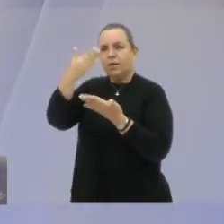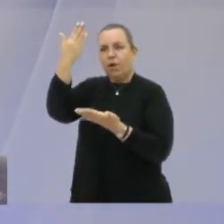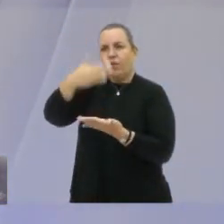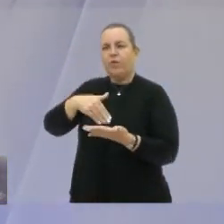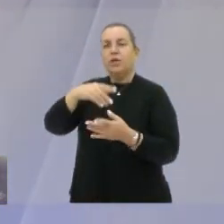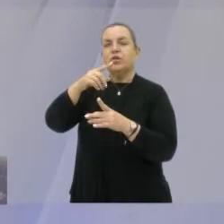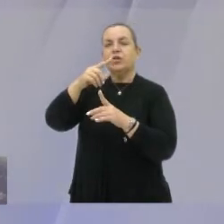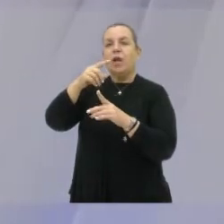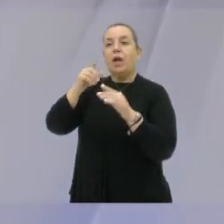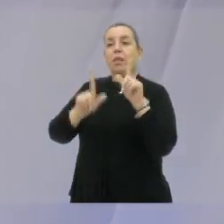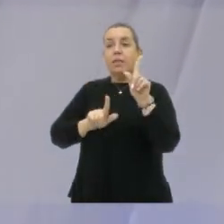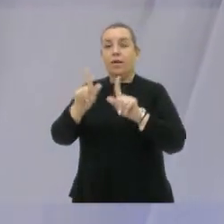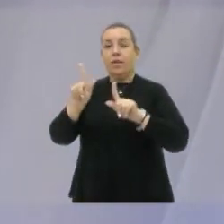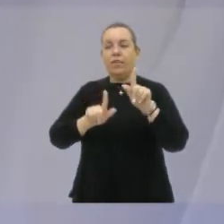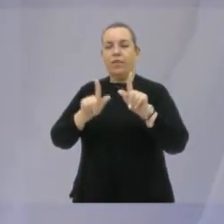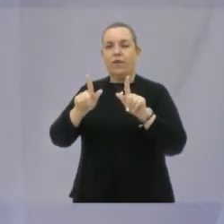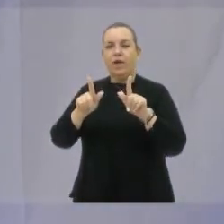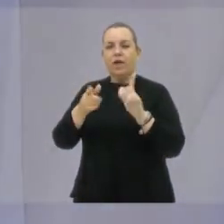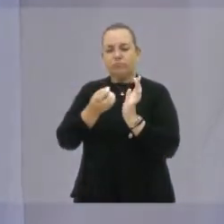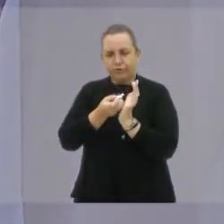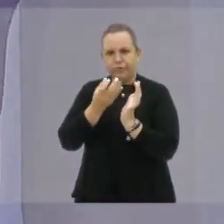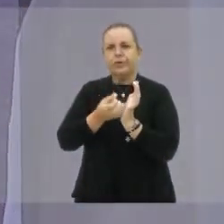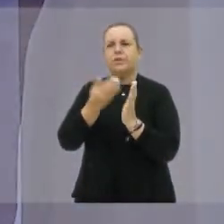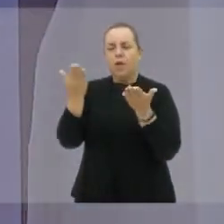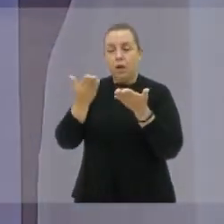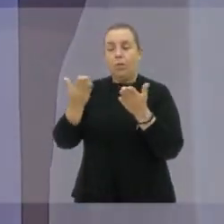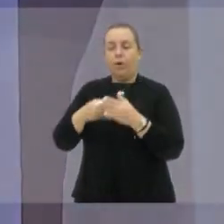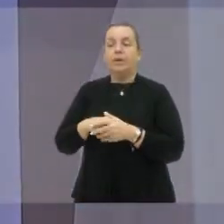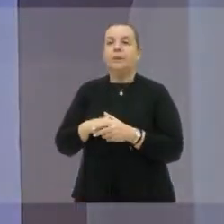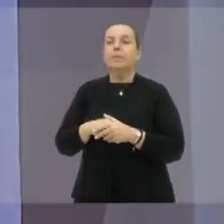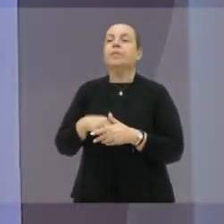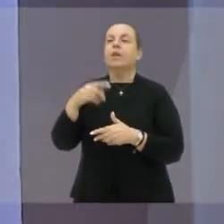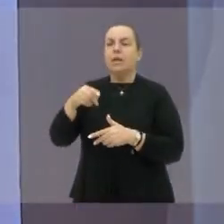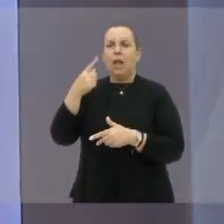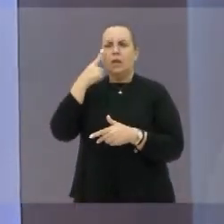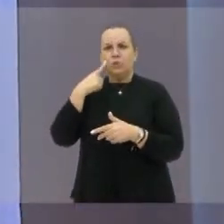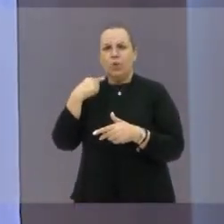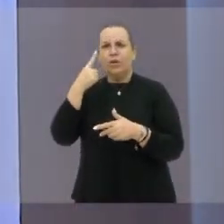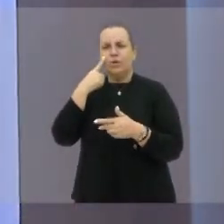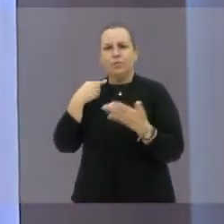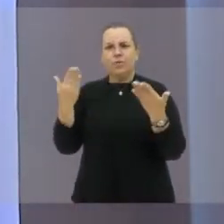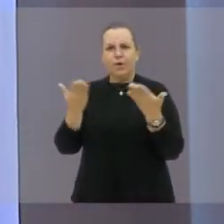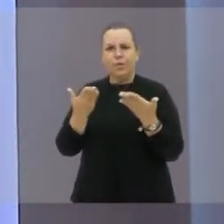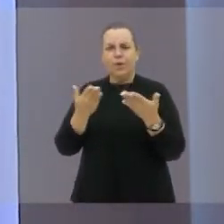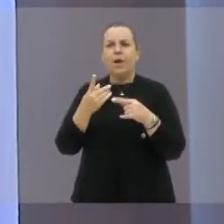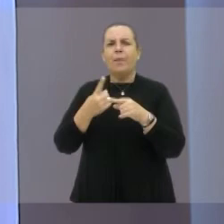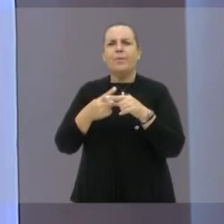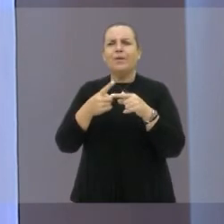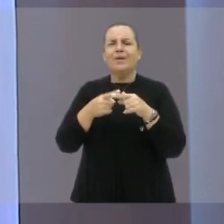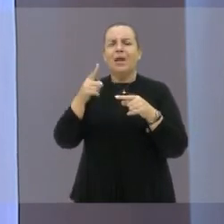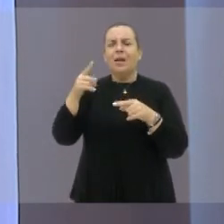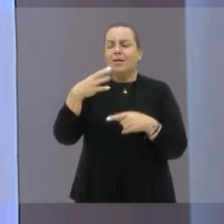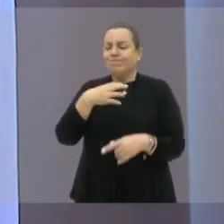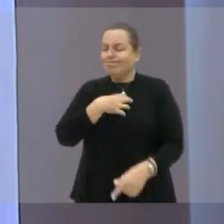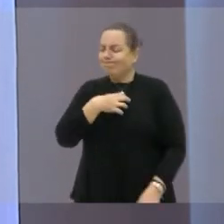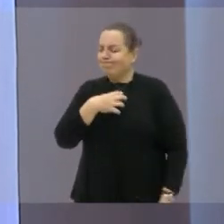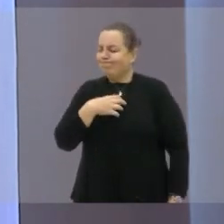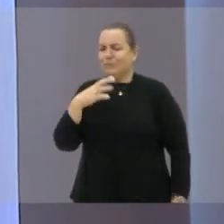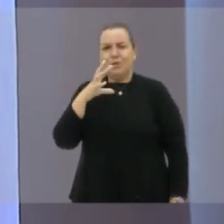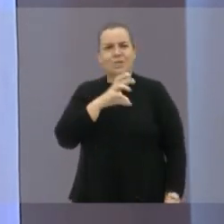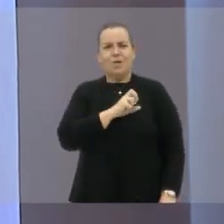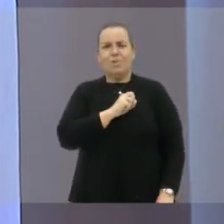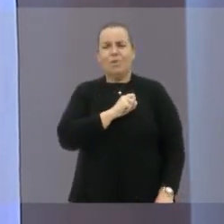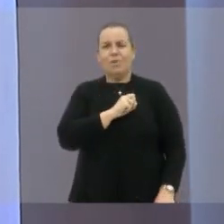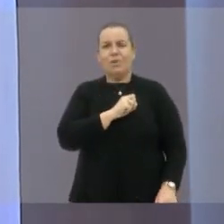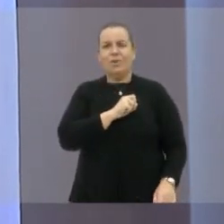TV evangelizar agora. E ela chora, chora, porque ela não sente esse amor. Eu digo